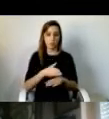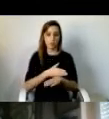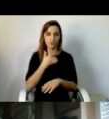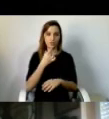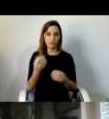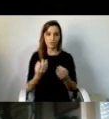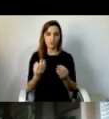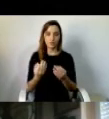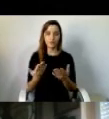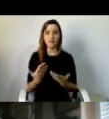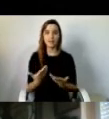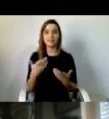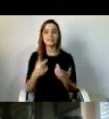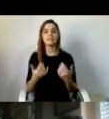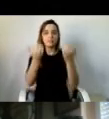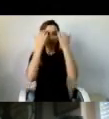vou apresentar